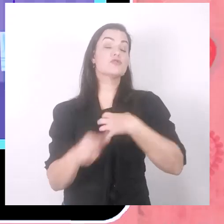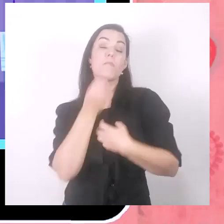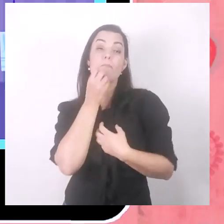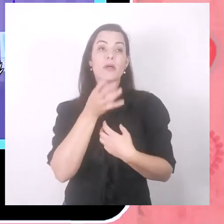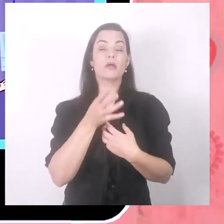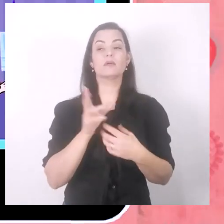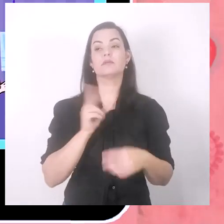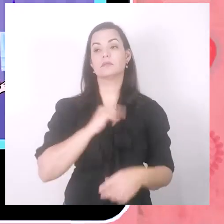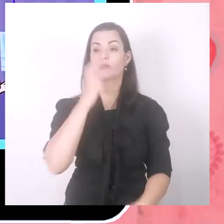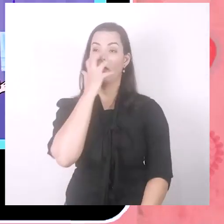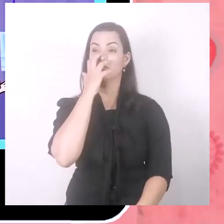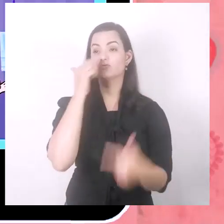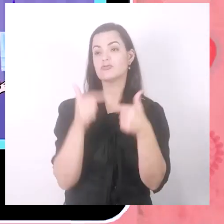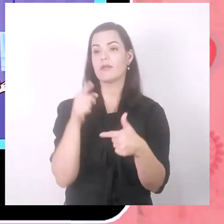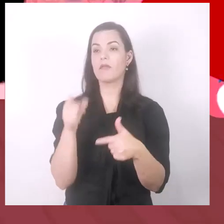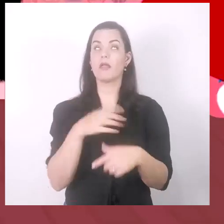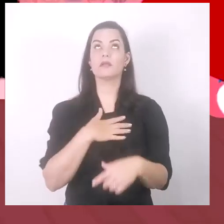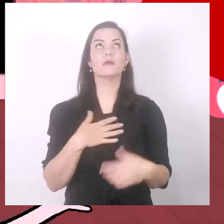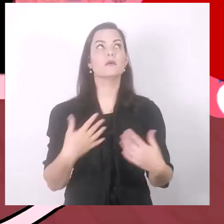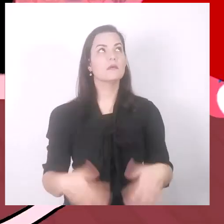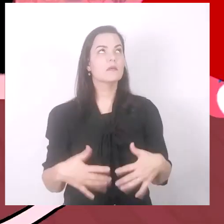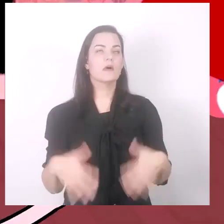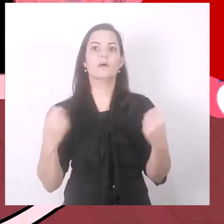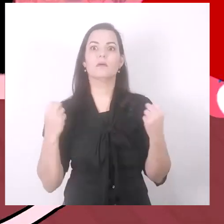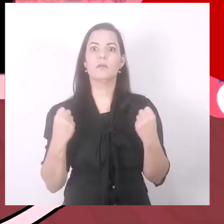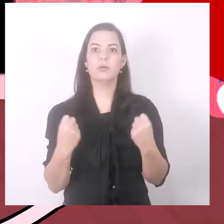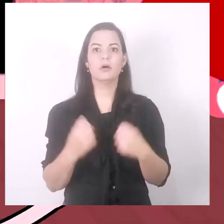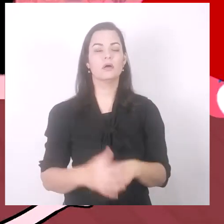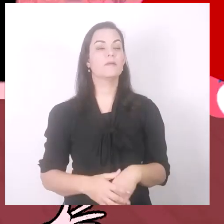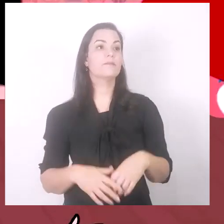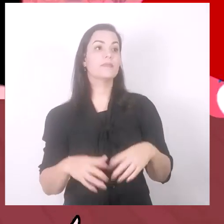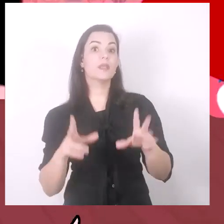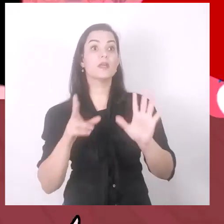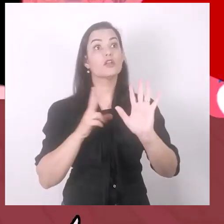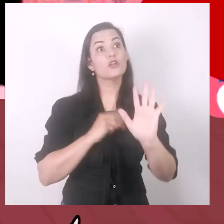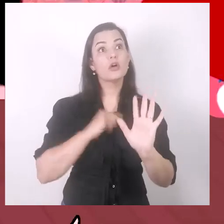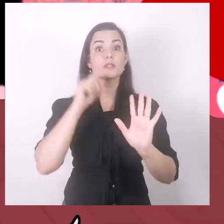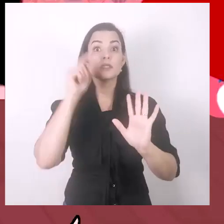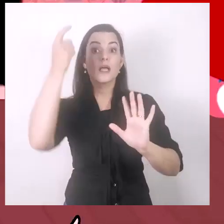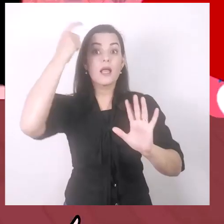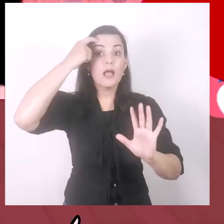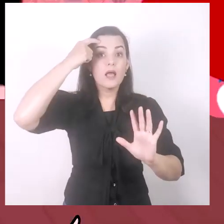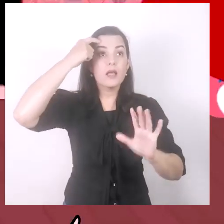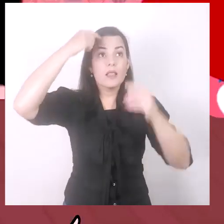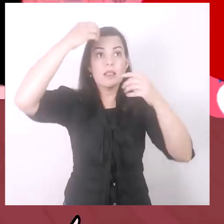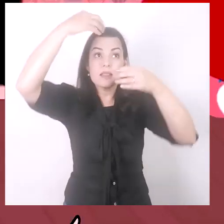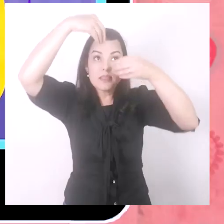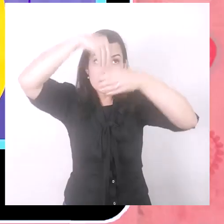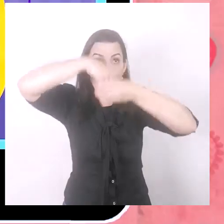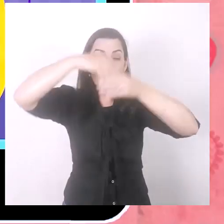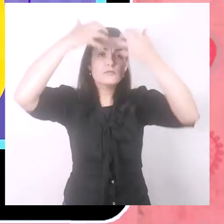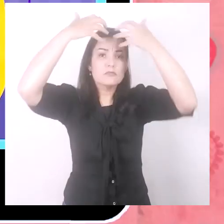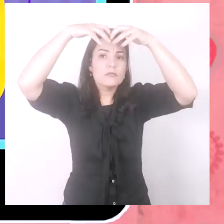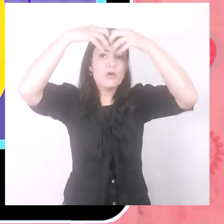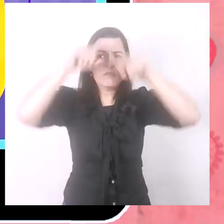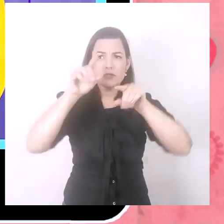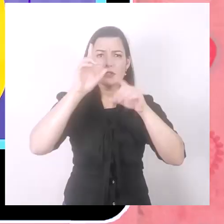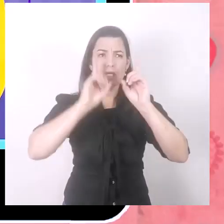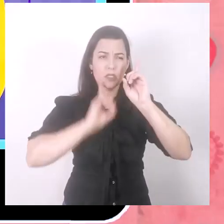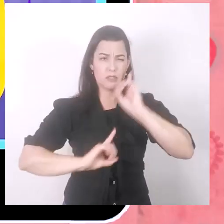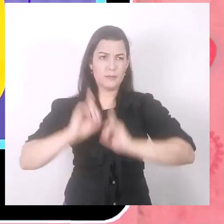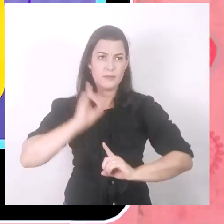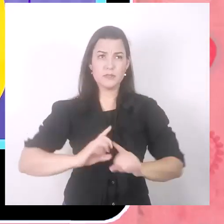chato. Misericórdia. Mas e a cabeça? Você se sentiu deprimida durante essa quarentena? Eu posso ser